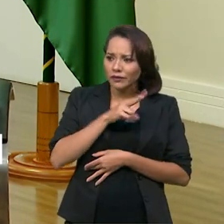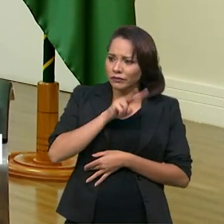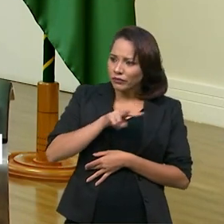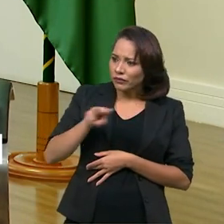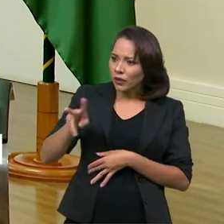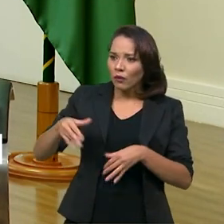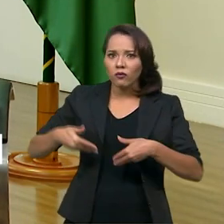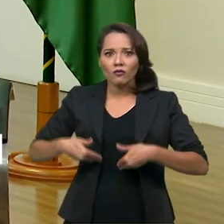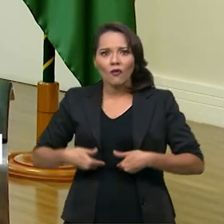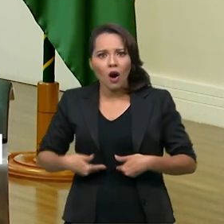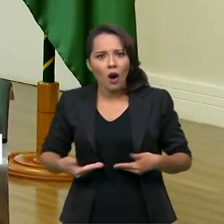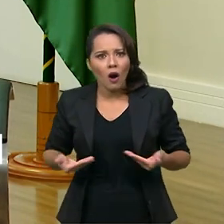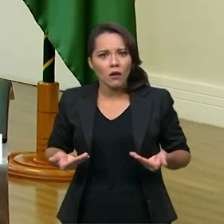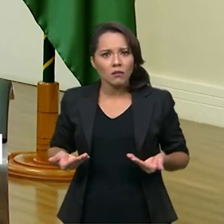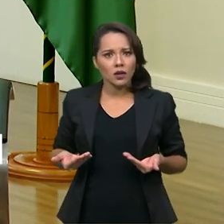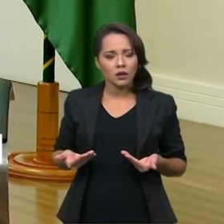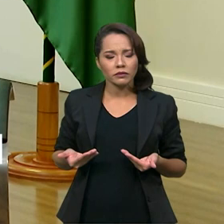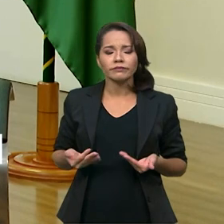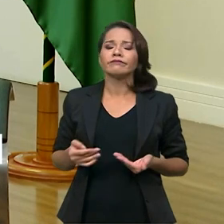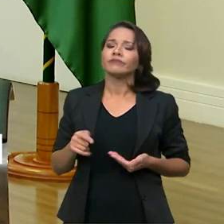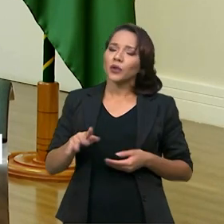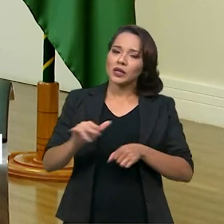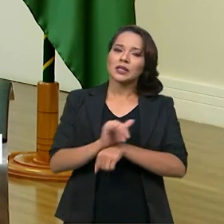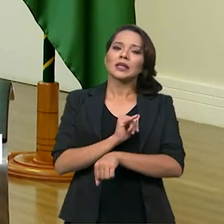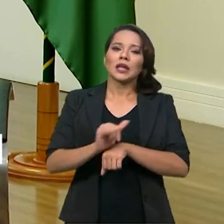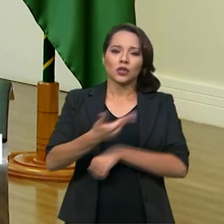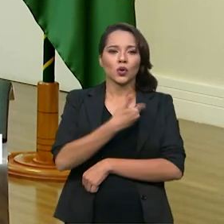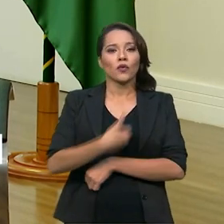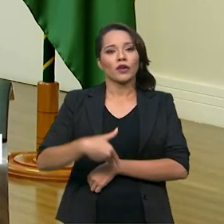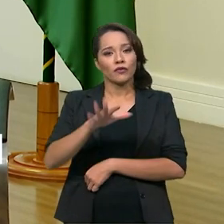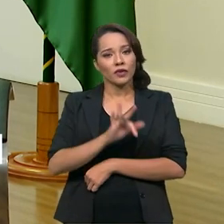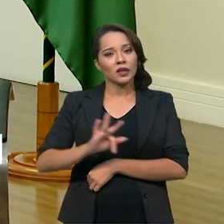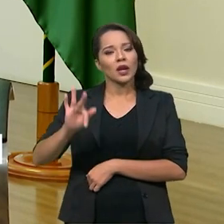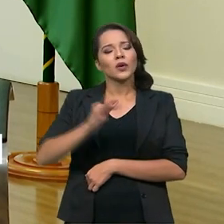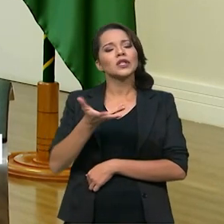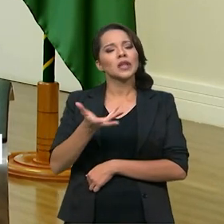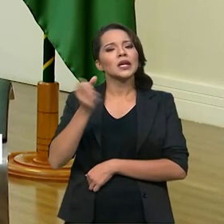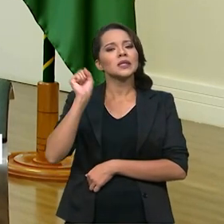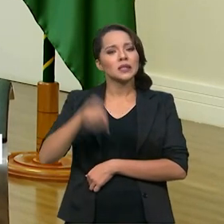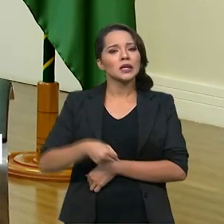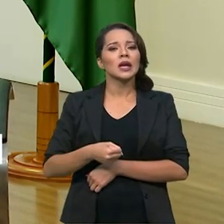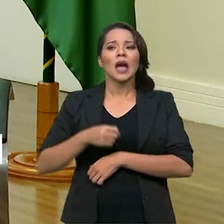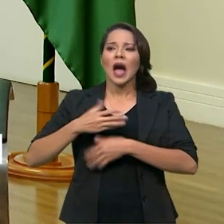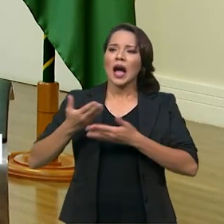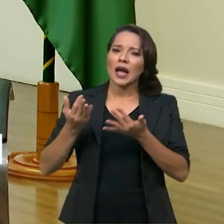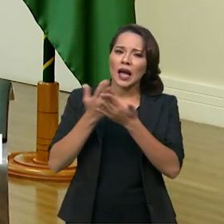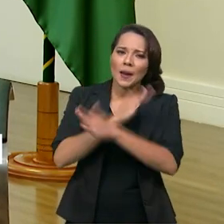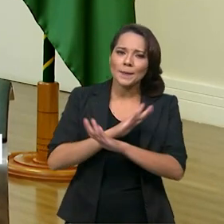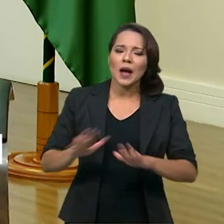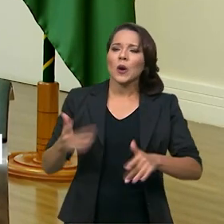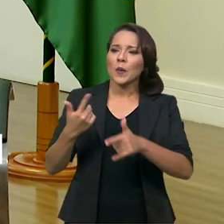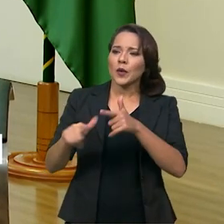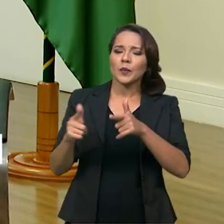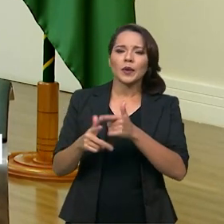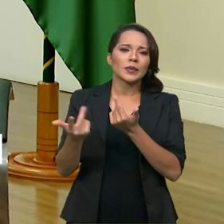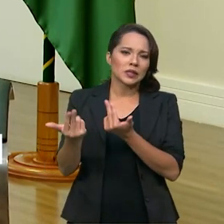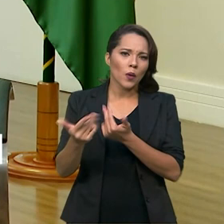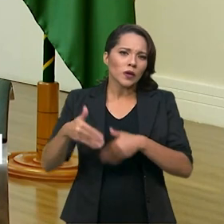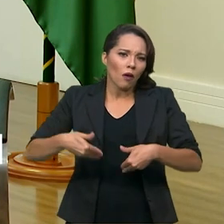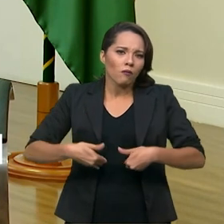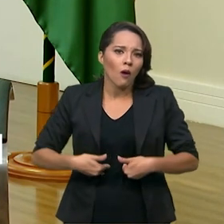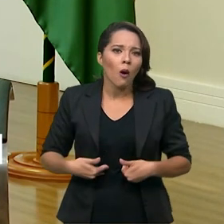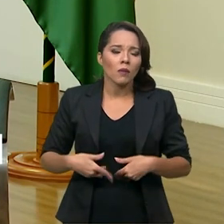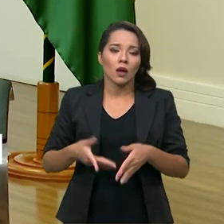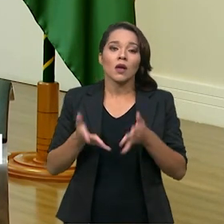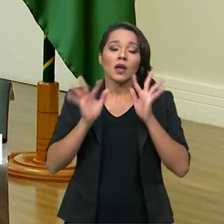com o dilema da fome. Então, com essas ações do governo federal, nós estamos buscando, sim, superar dilemas como esse, para que as